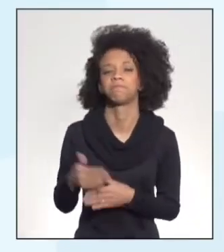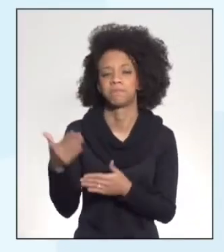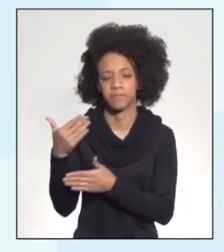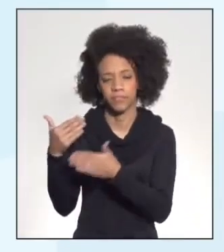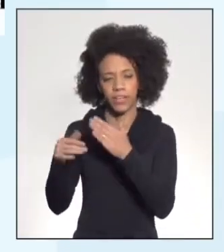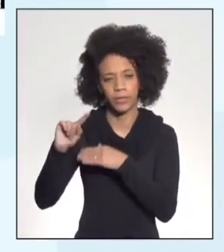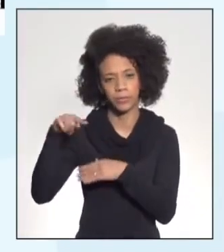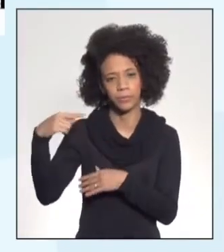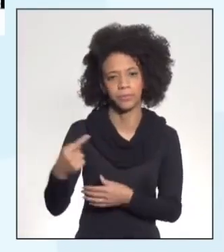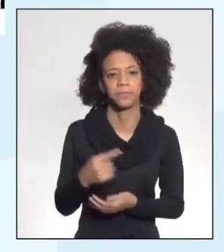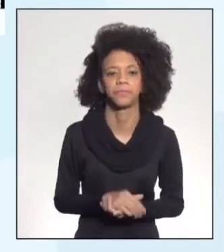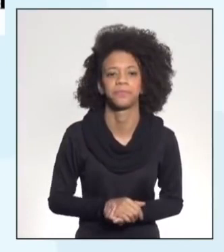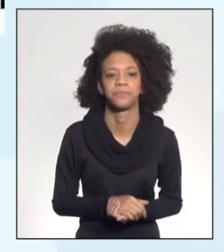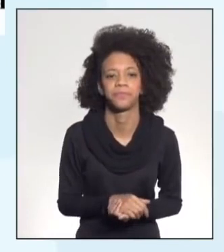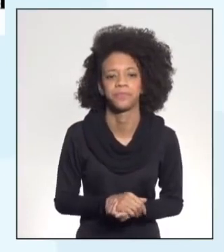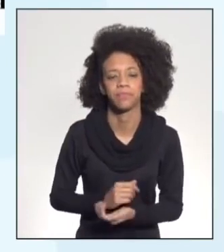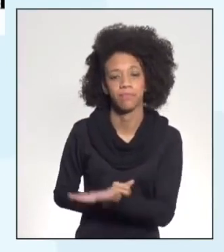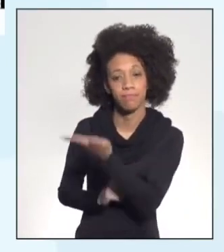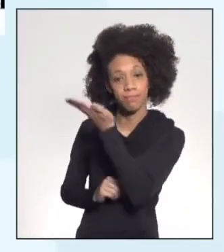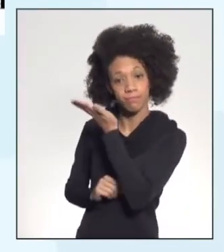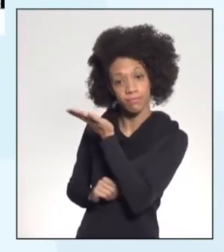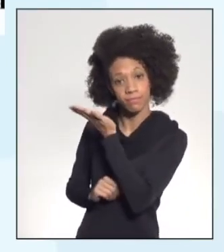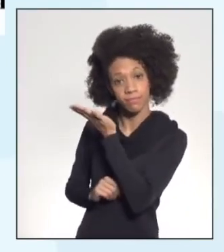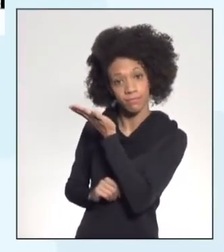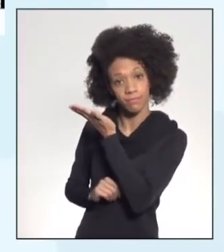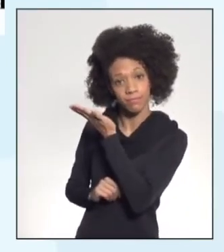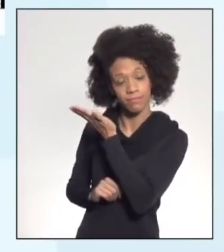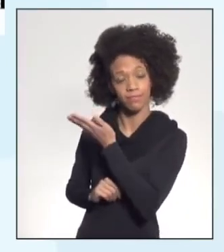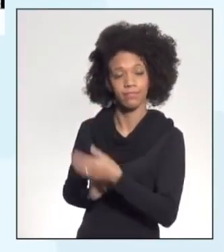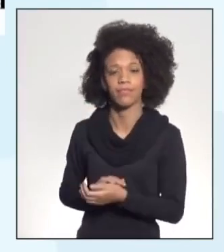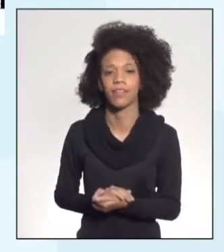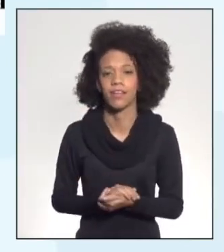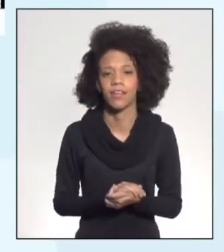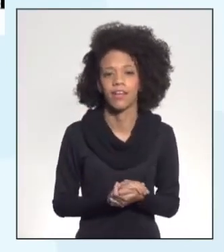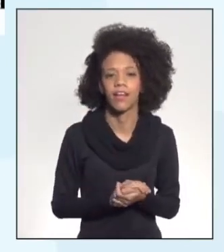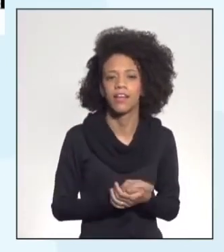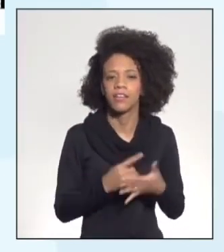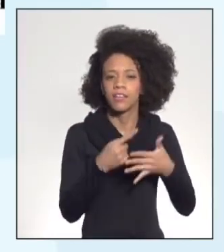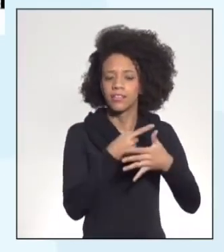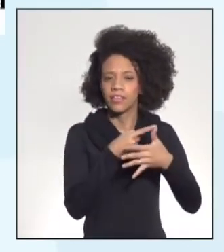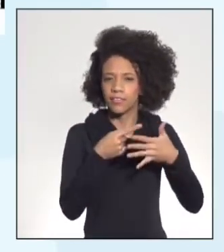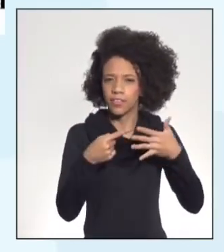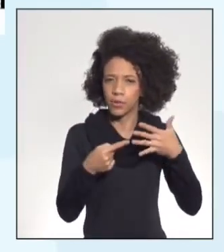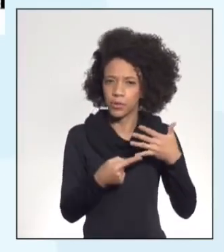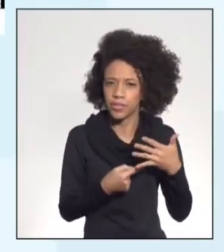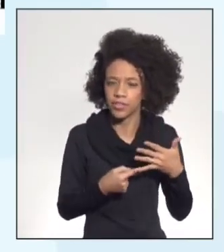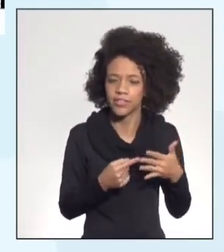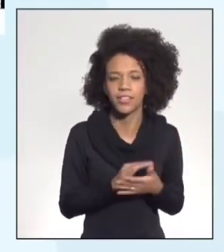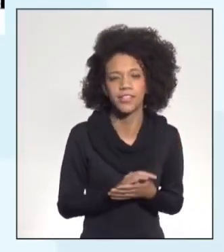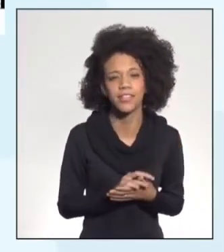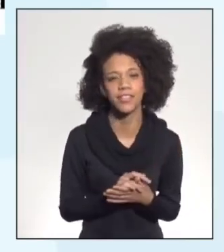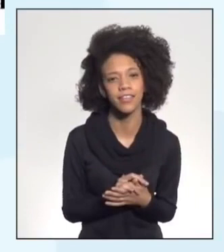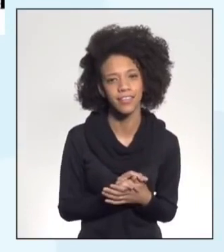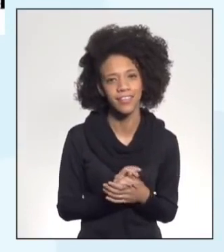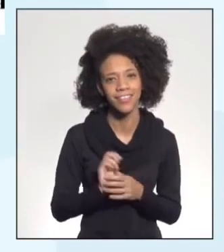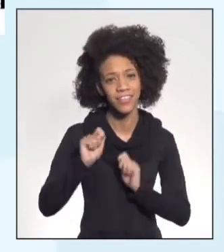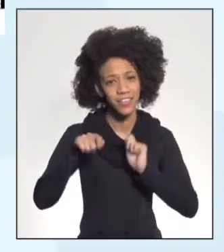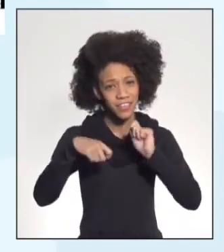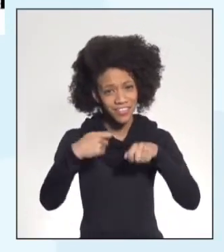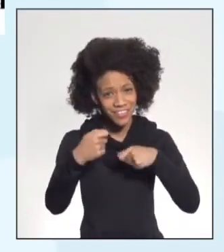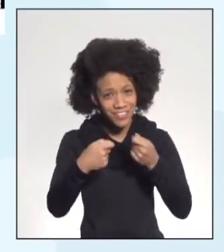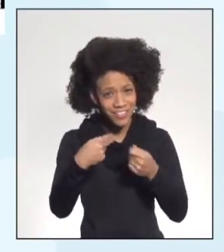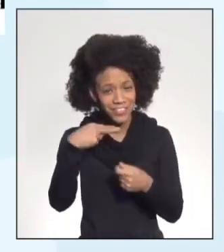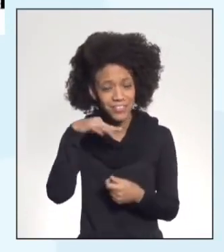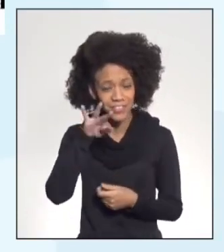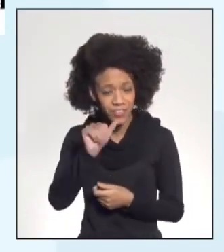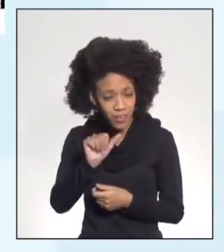Próximo slide vai ter a figura de uma pauta com símbolos convencionais. E nessa pauta,